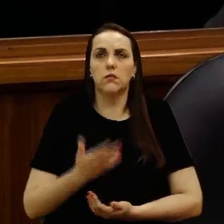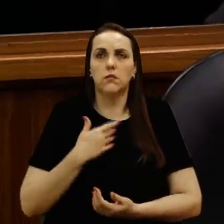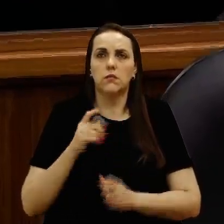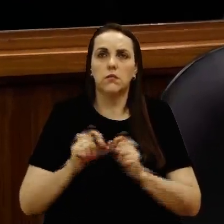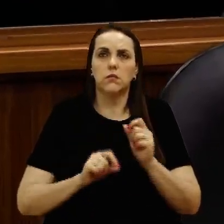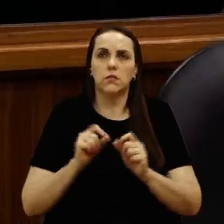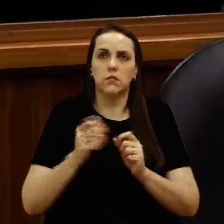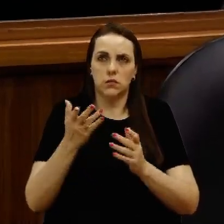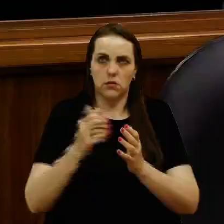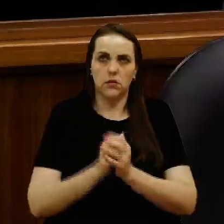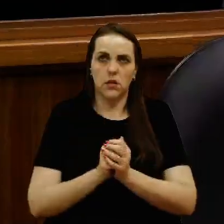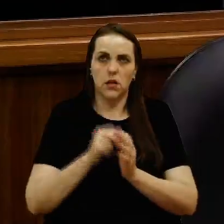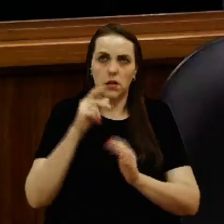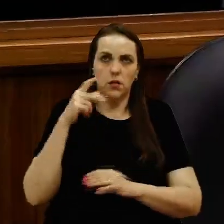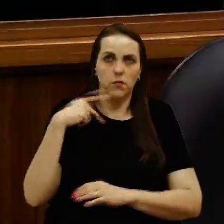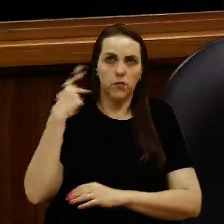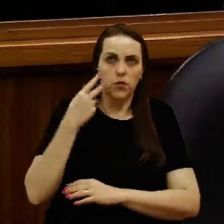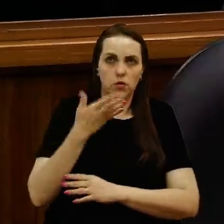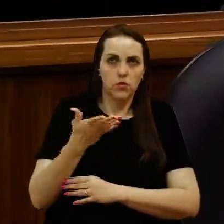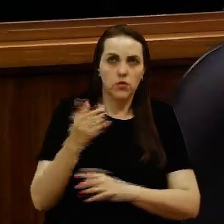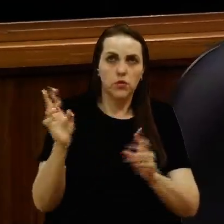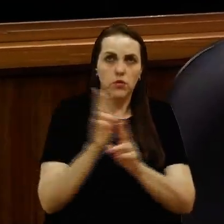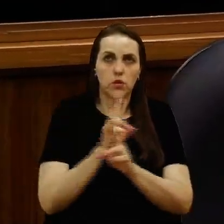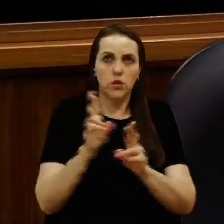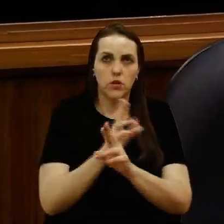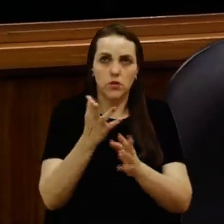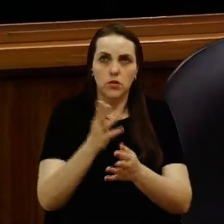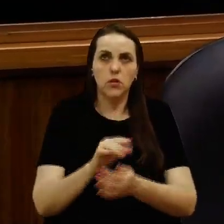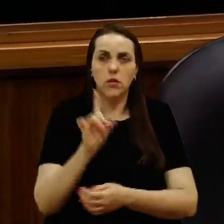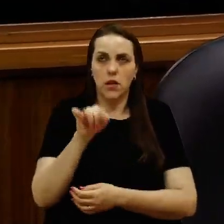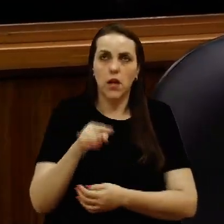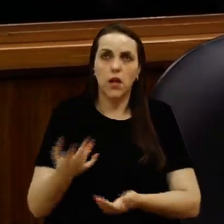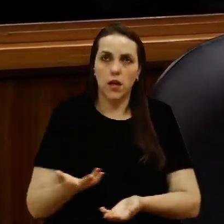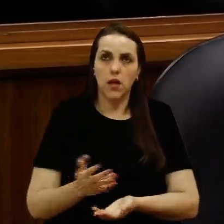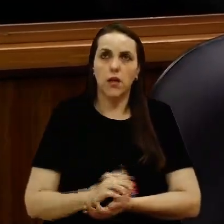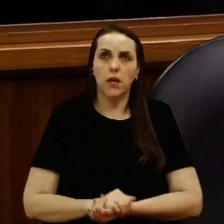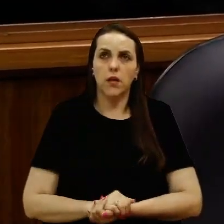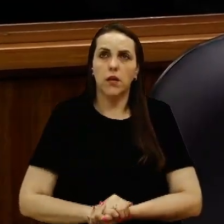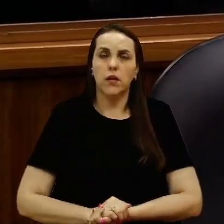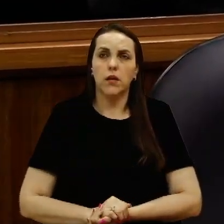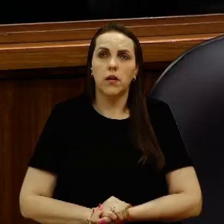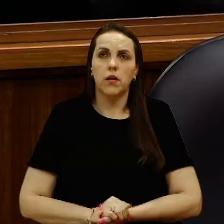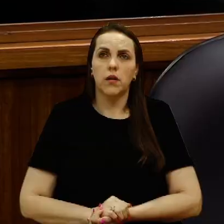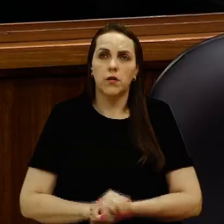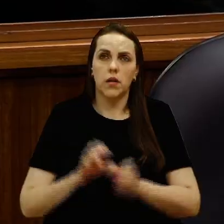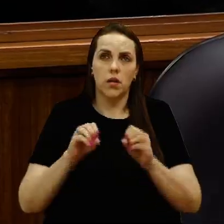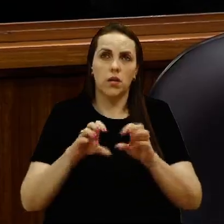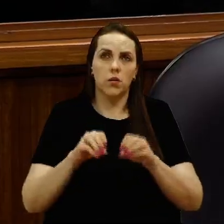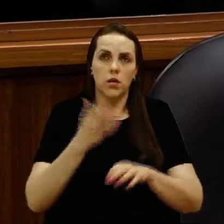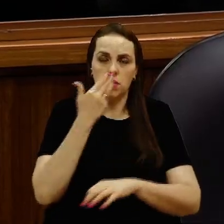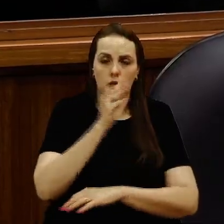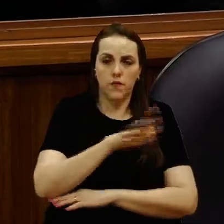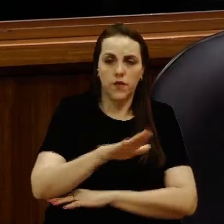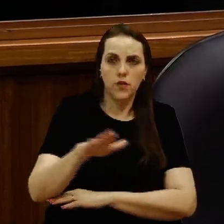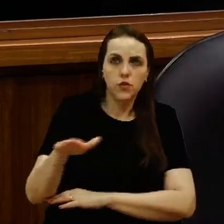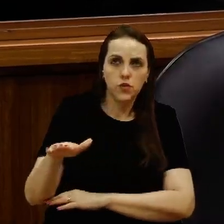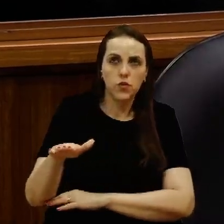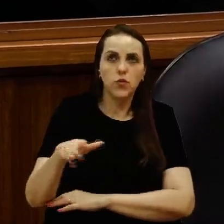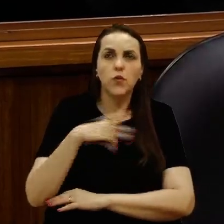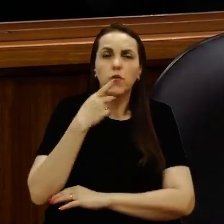que relacionam-se à educação. Quando a gente fala da educação infantil, a gente está falando